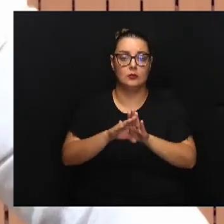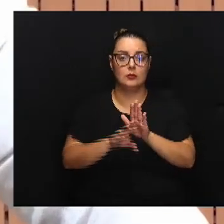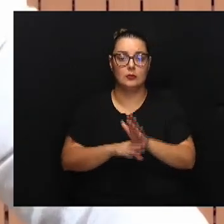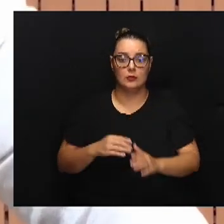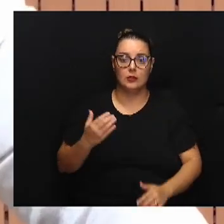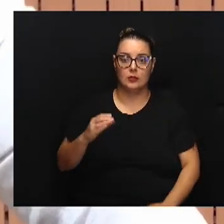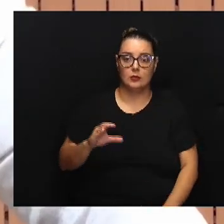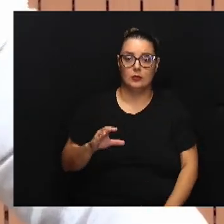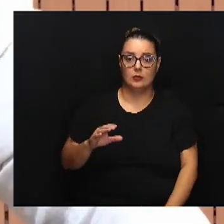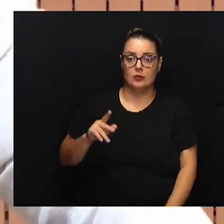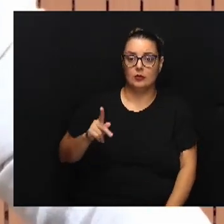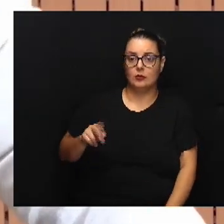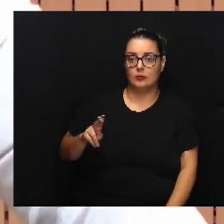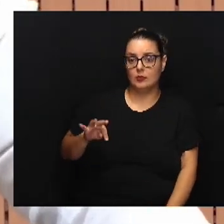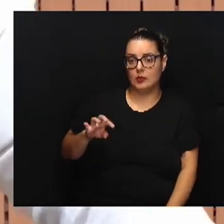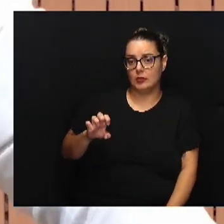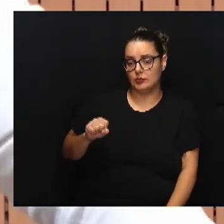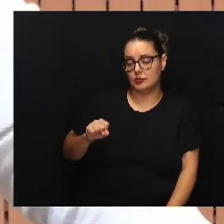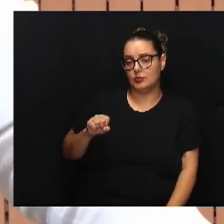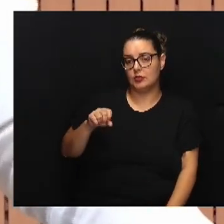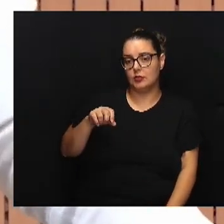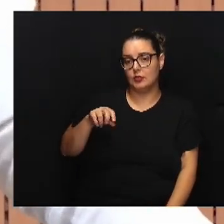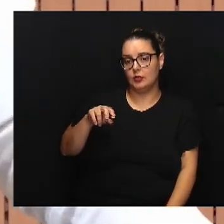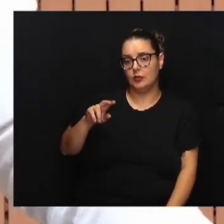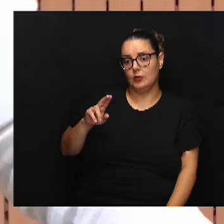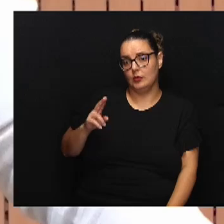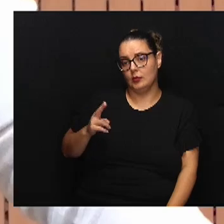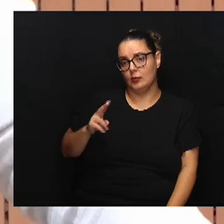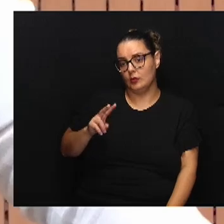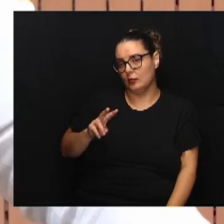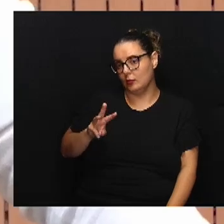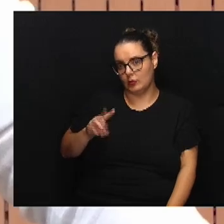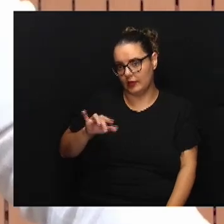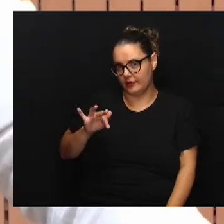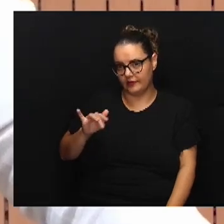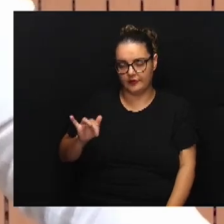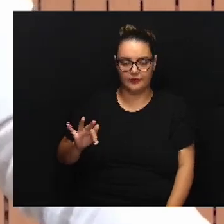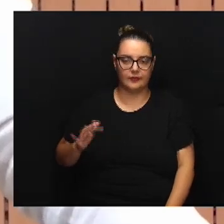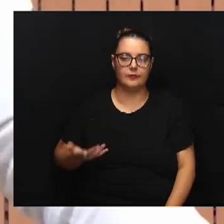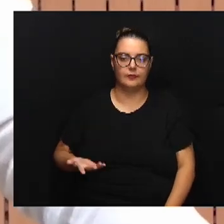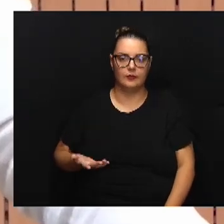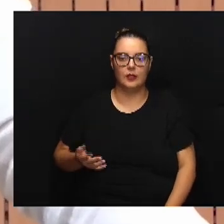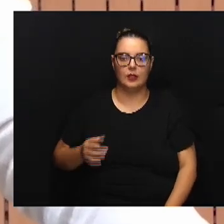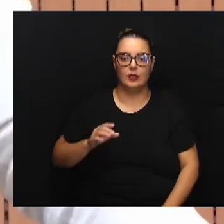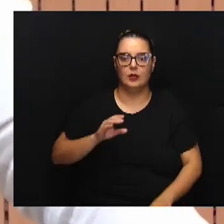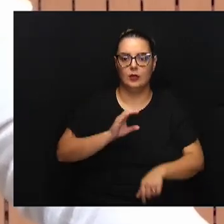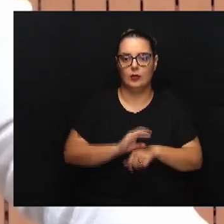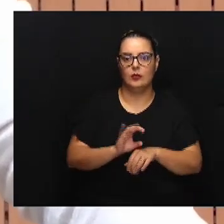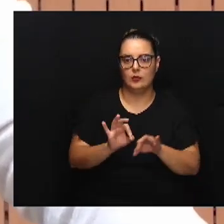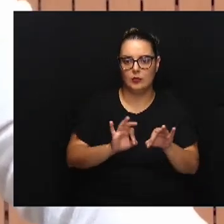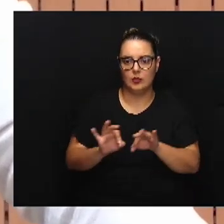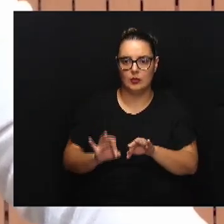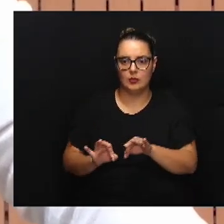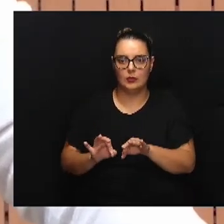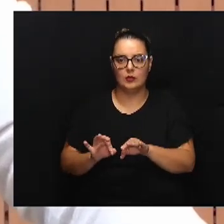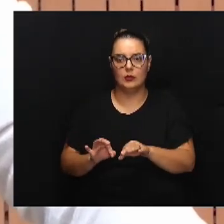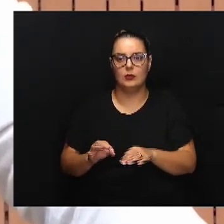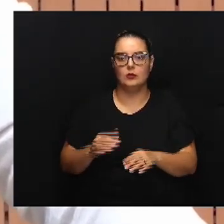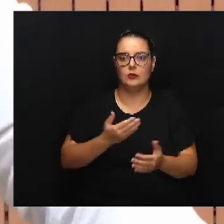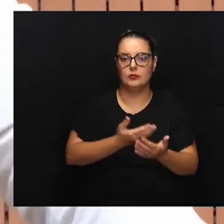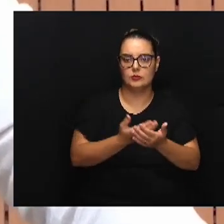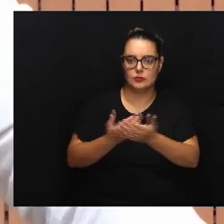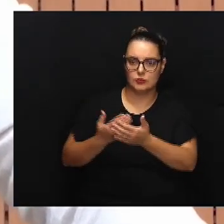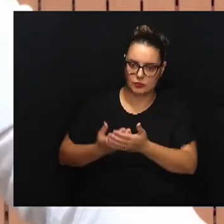que é o Partiu IF, né? O programa um cursinho preparatório para ingresso nos institutos federais,